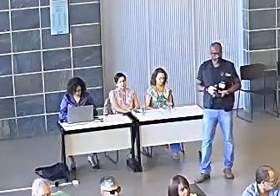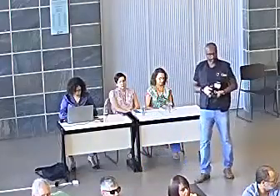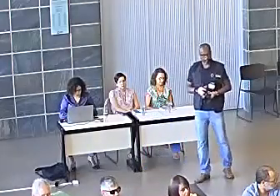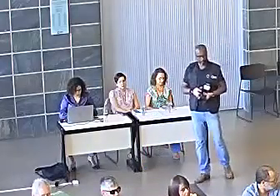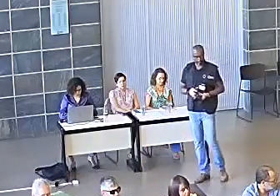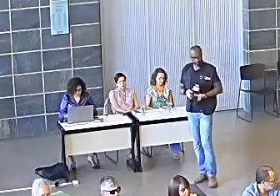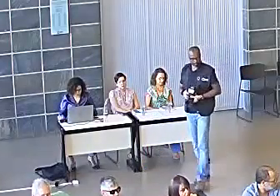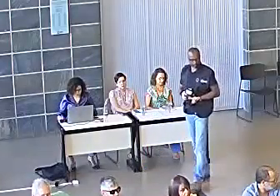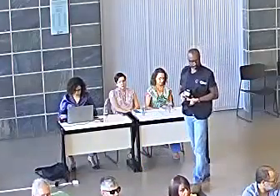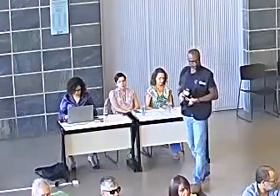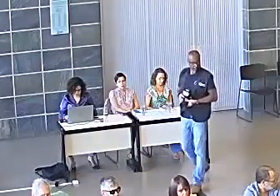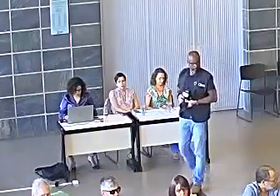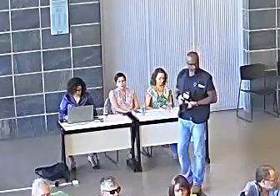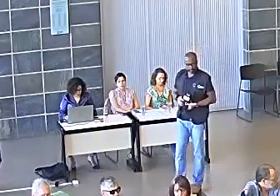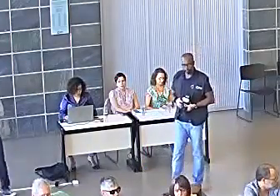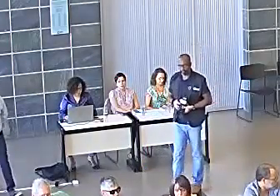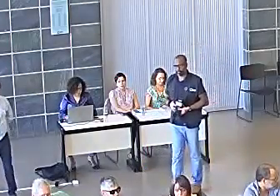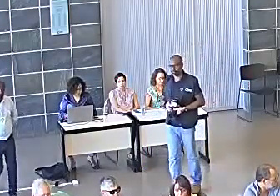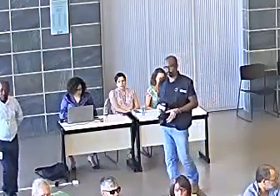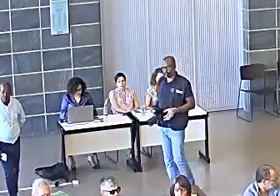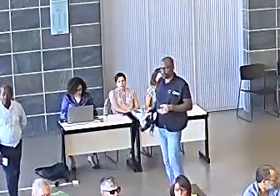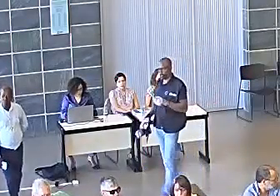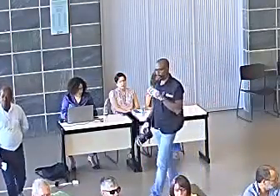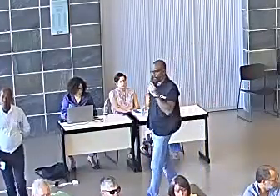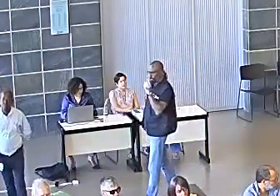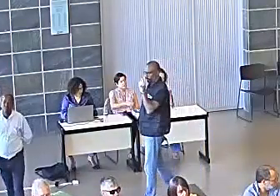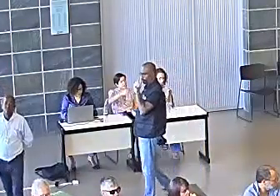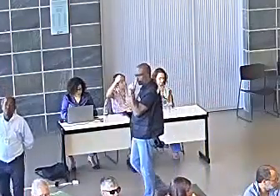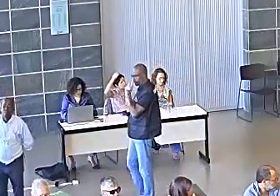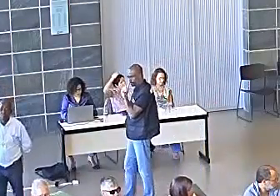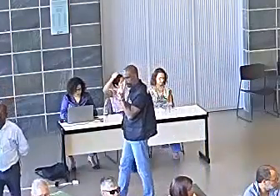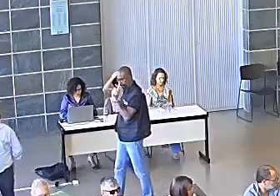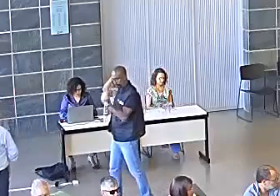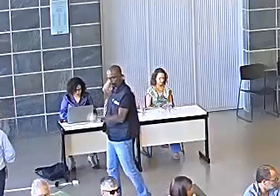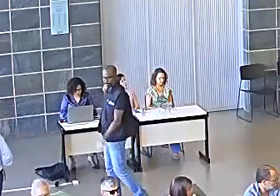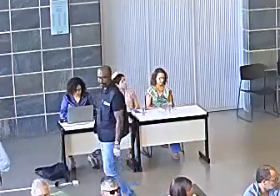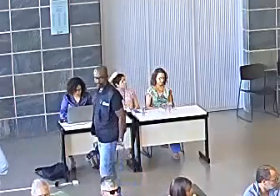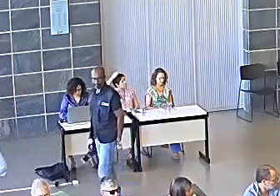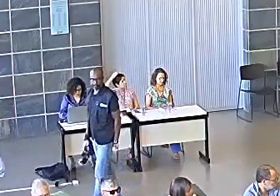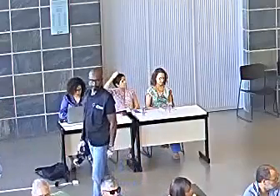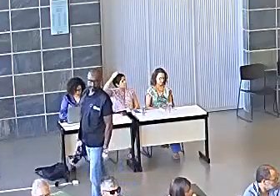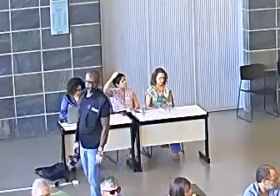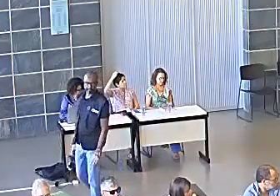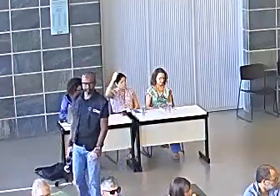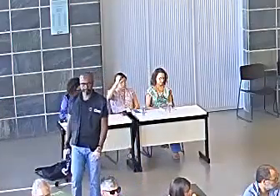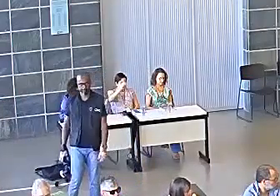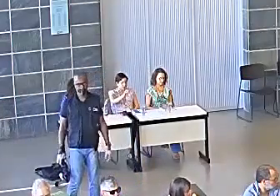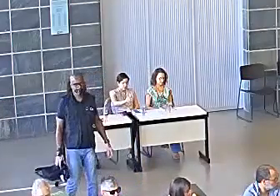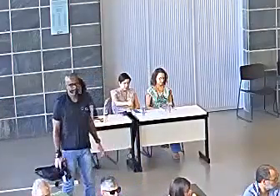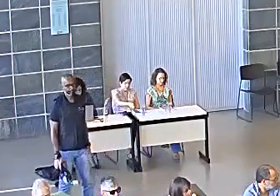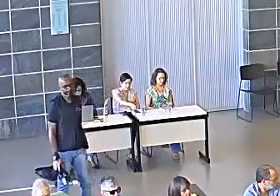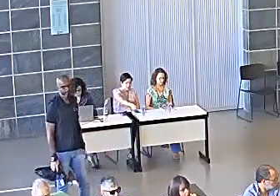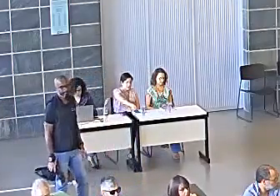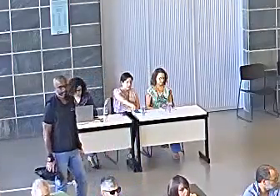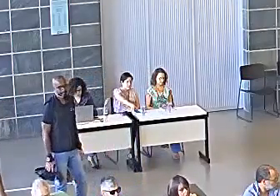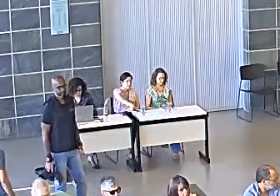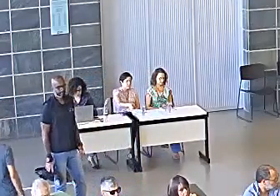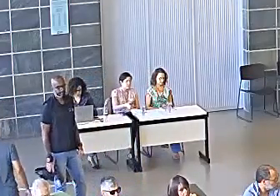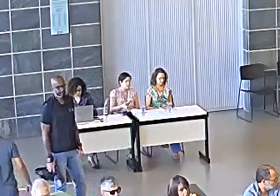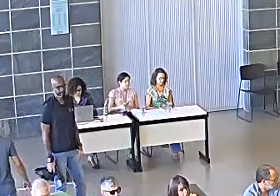pedido do do coletivo né de pessoas com deficiência lado de J de Fora que discute também dentro do nosso mandato